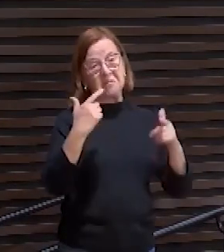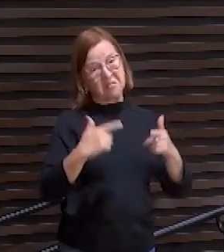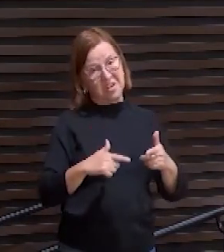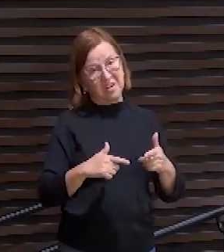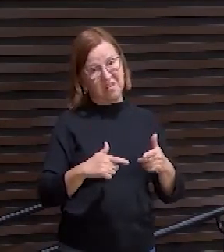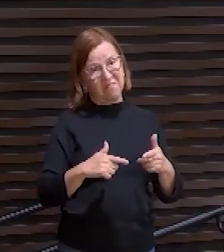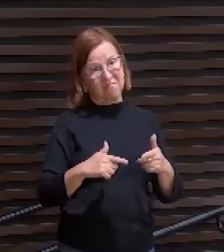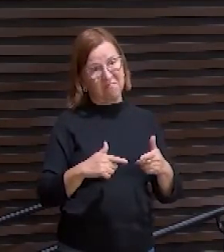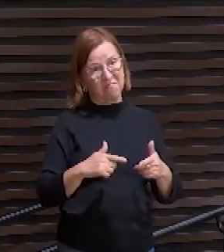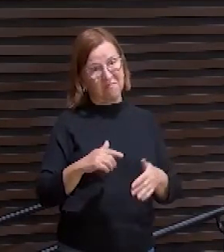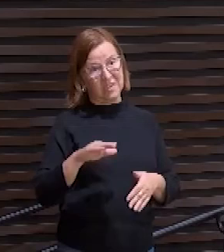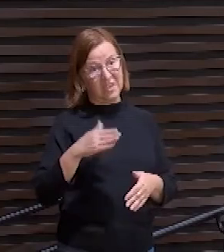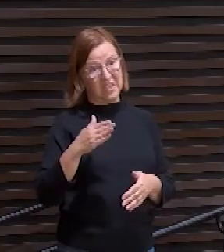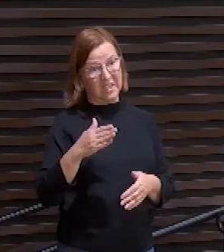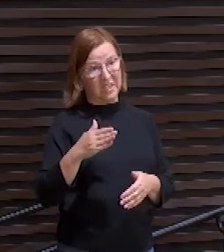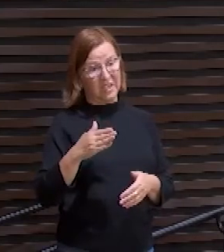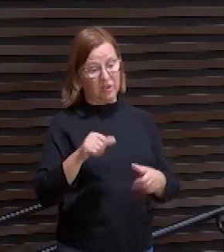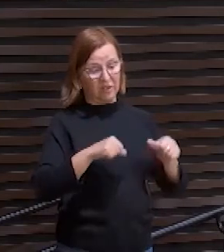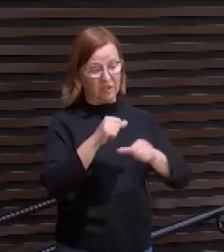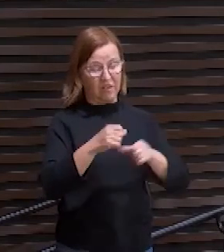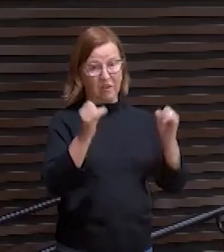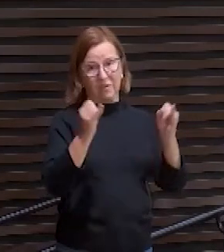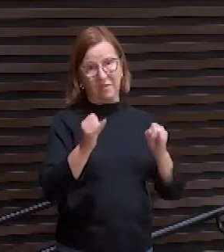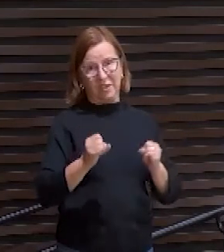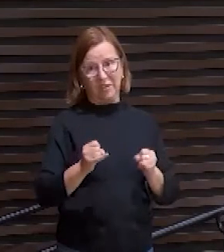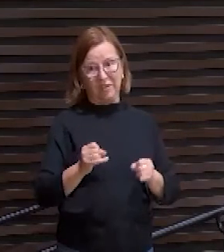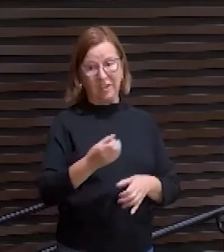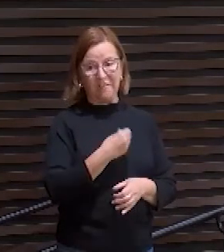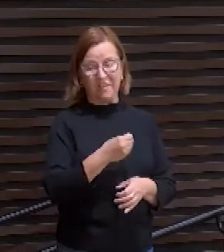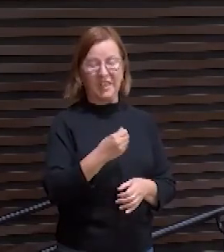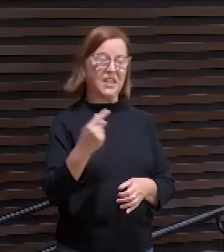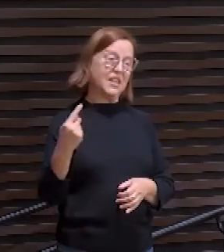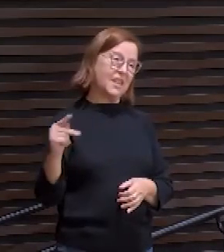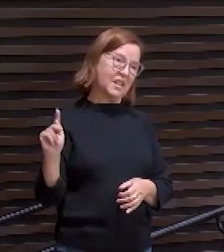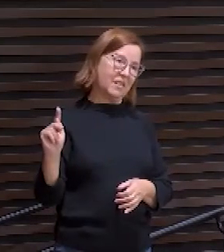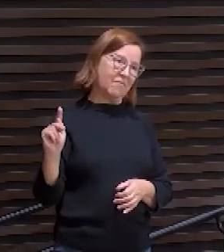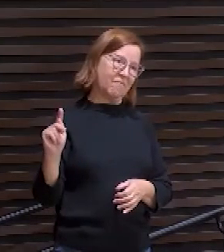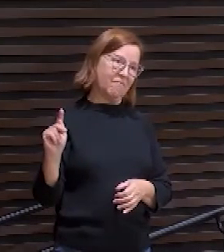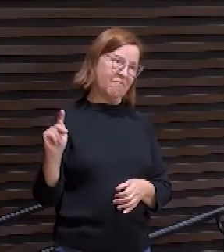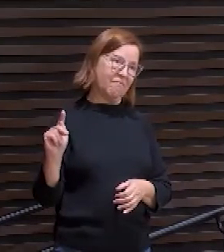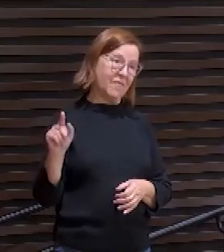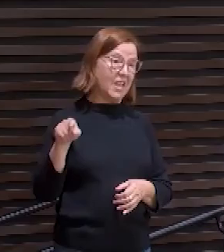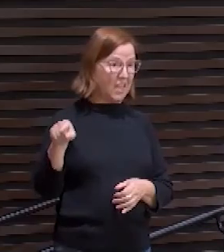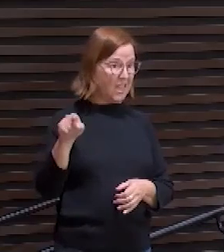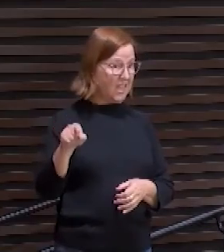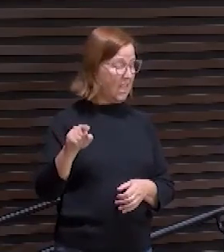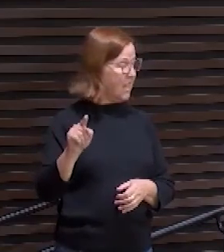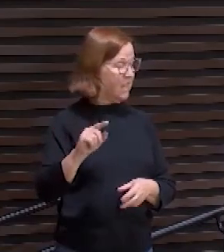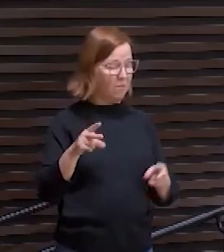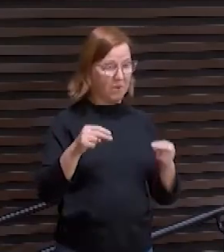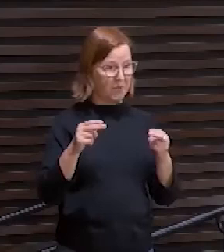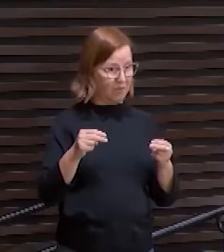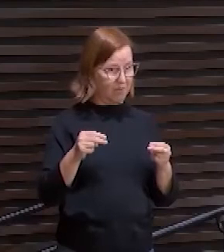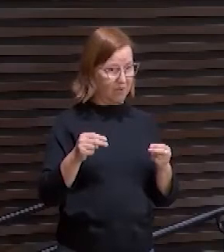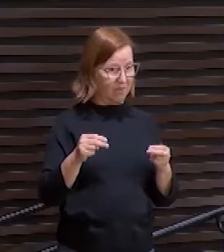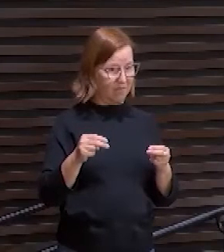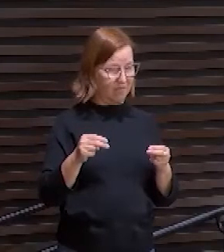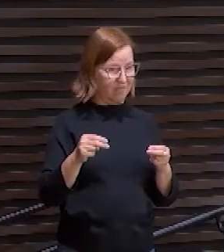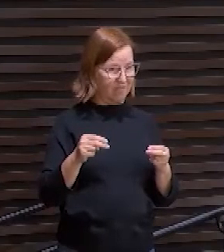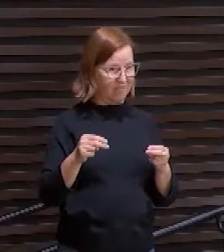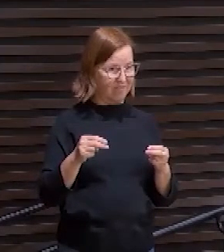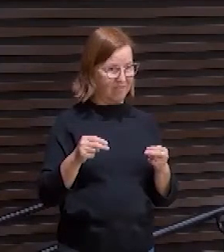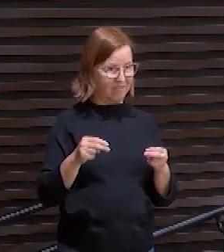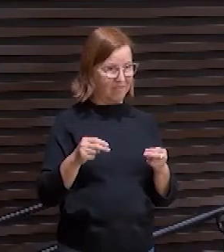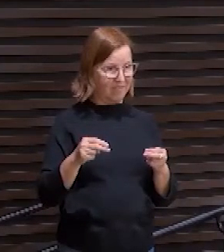se tornando um Deus na vida dele. E ele não percebeu que ele estava infringindo o